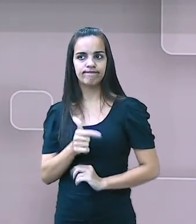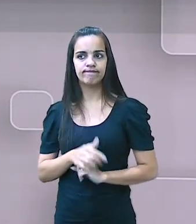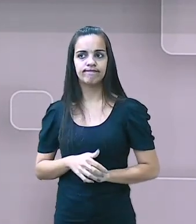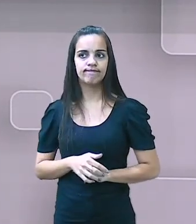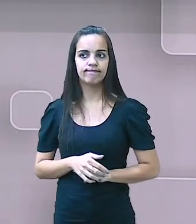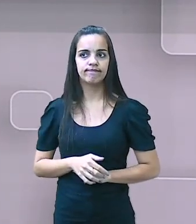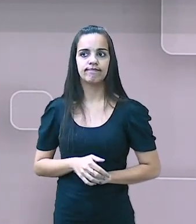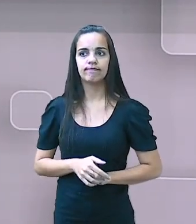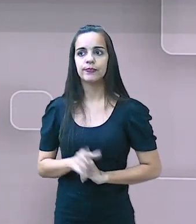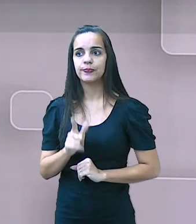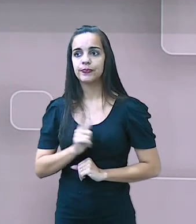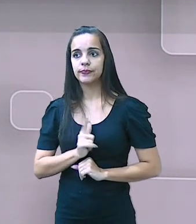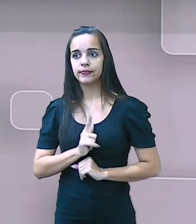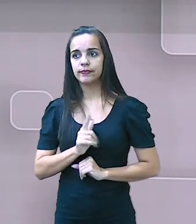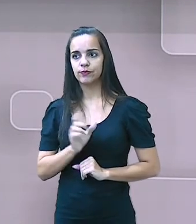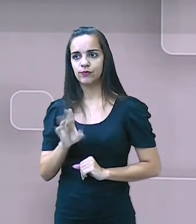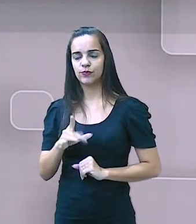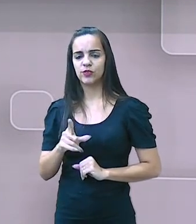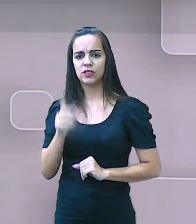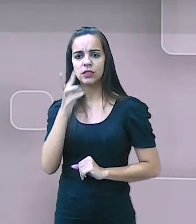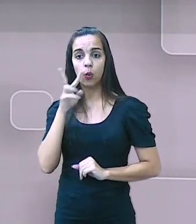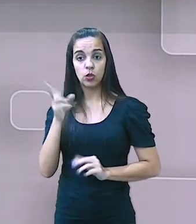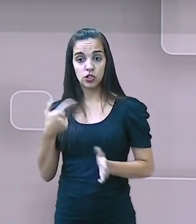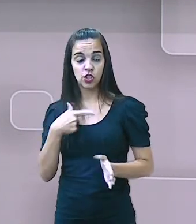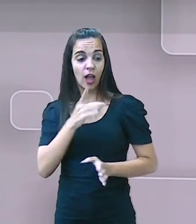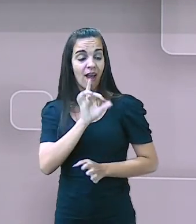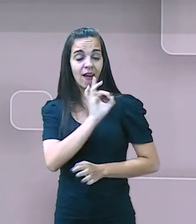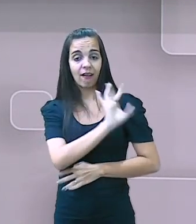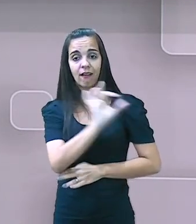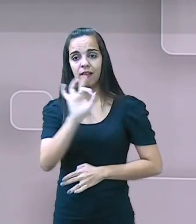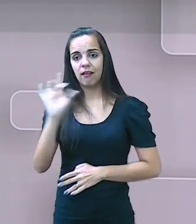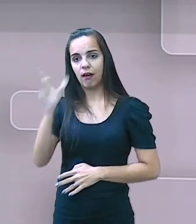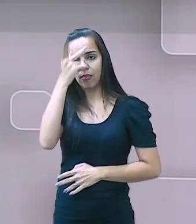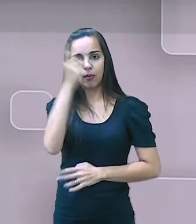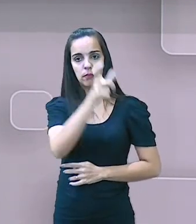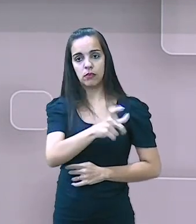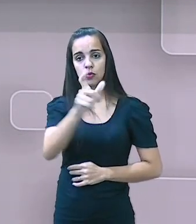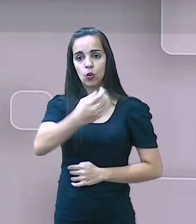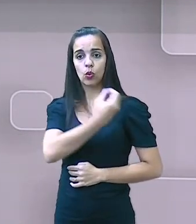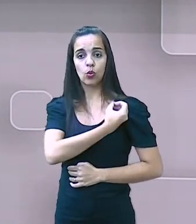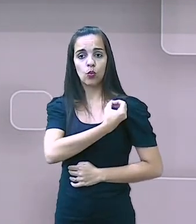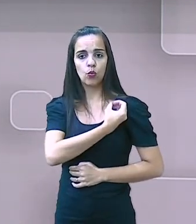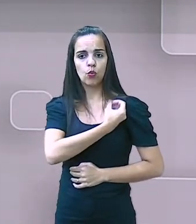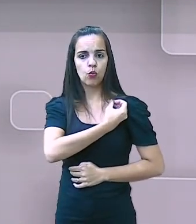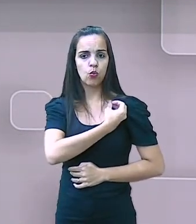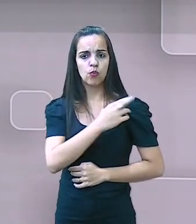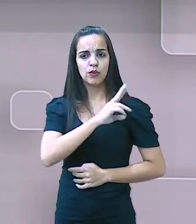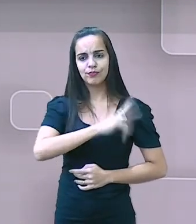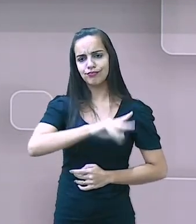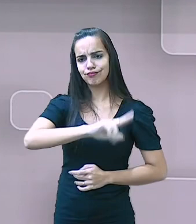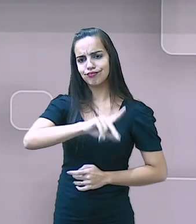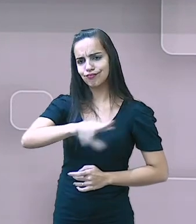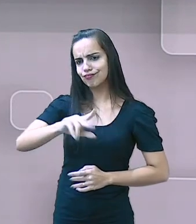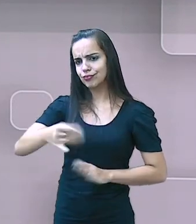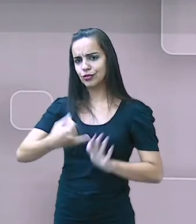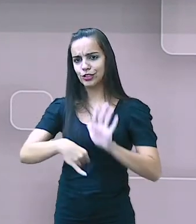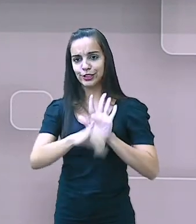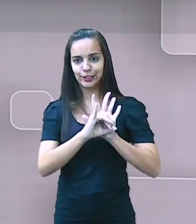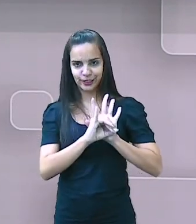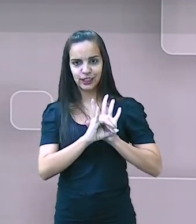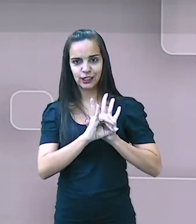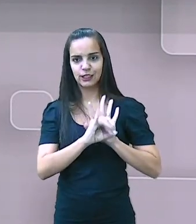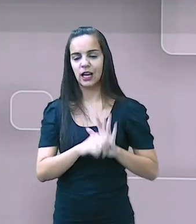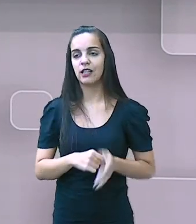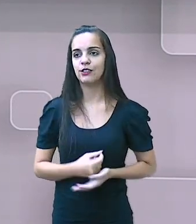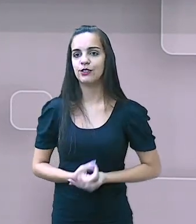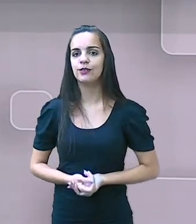átomos, também tem esta identidade, tem esta identificação. O número de prótons, que a gente representa